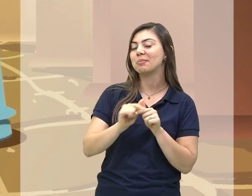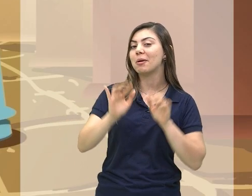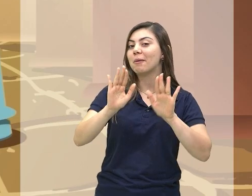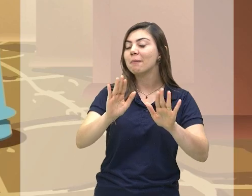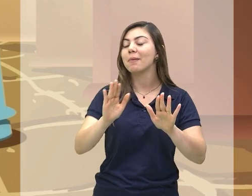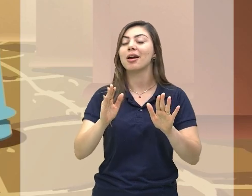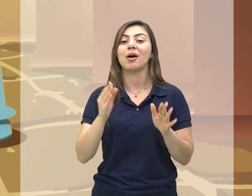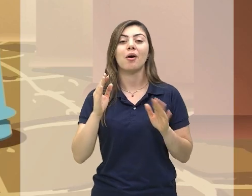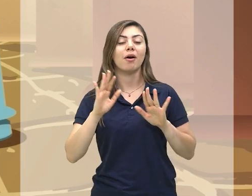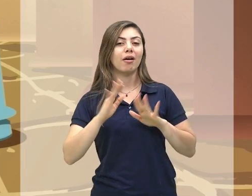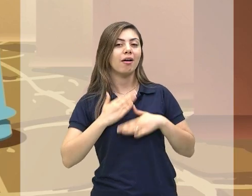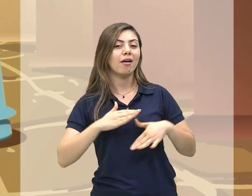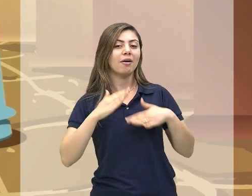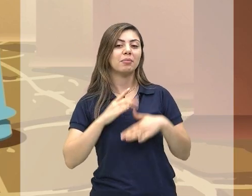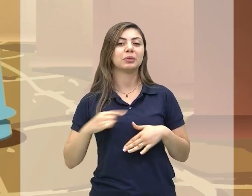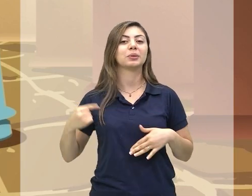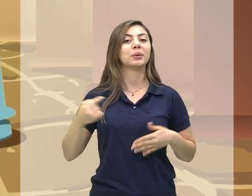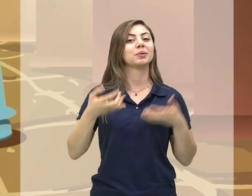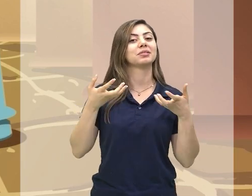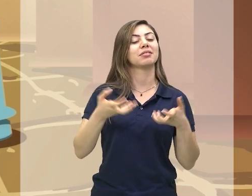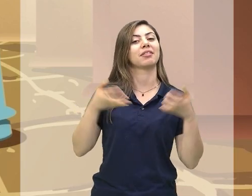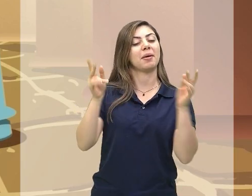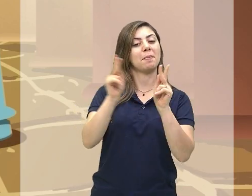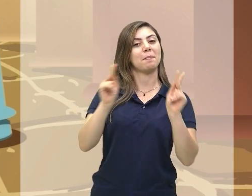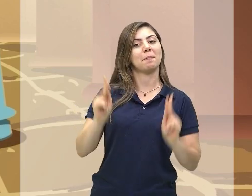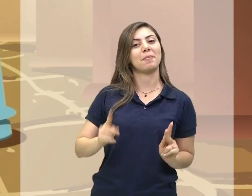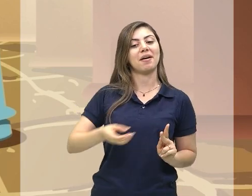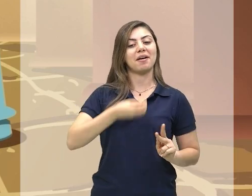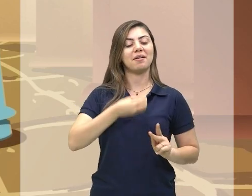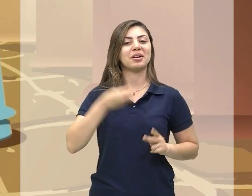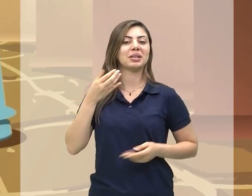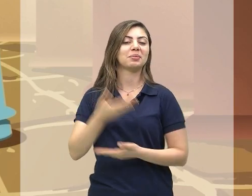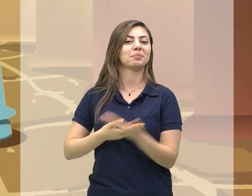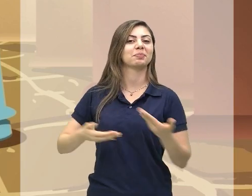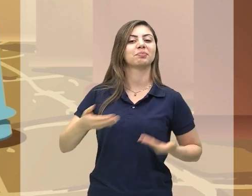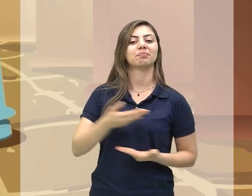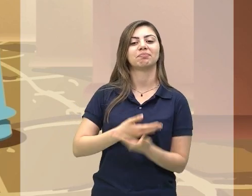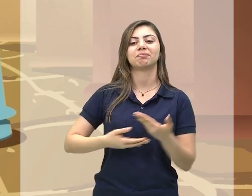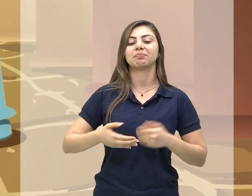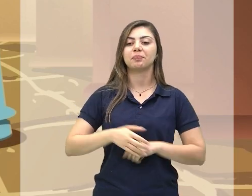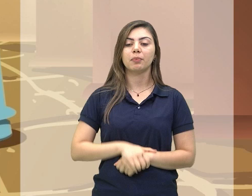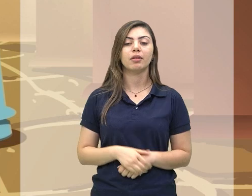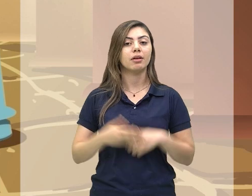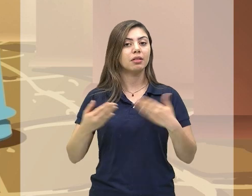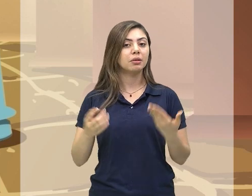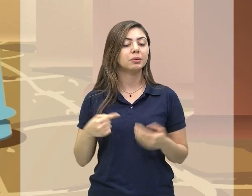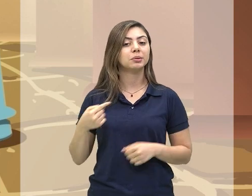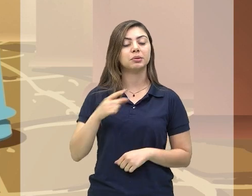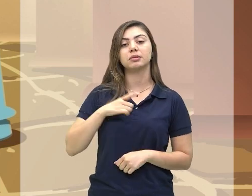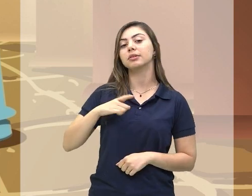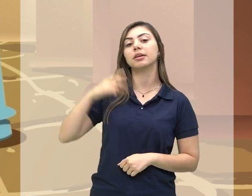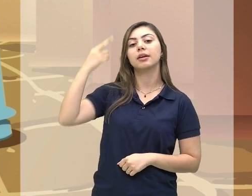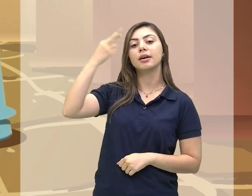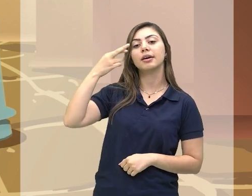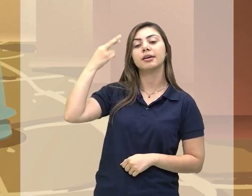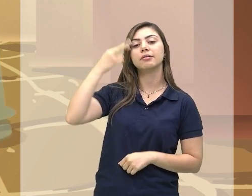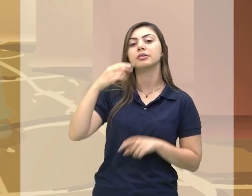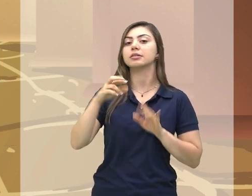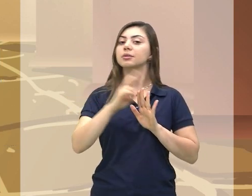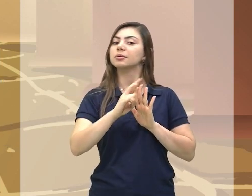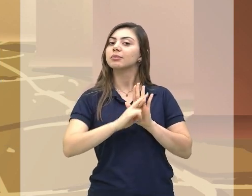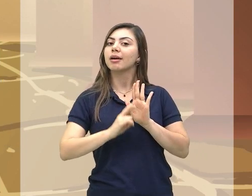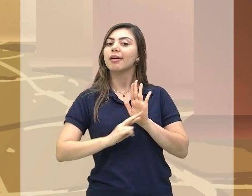desde sempre a gente busca paz e convivência. E para isso, a gente tem a reflexão e as